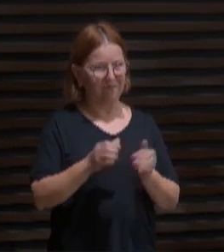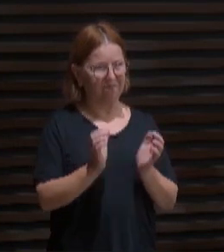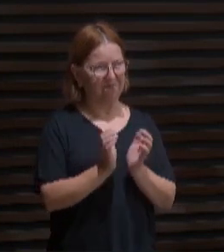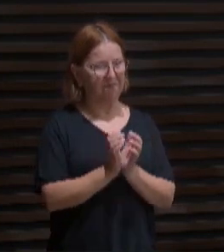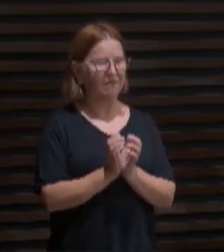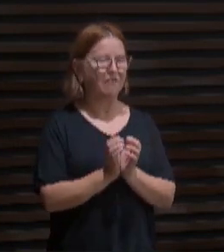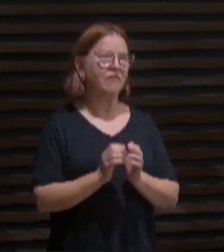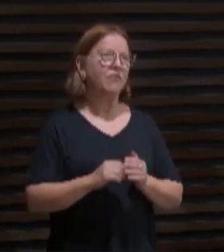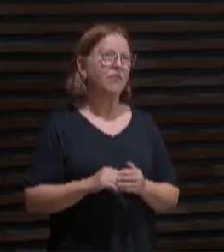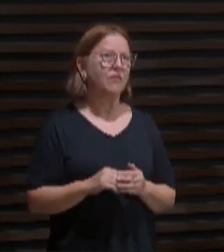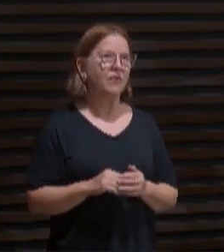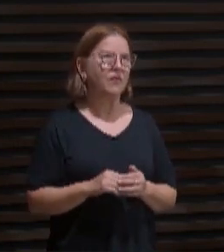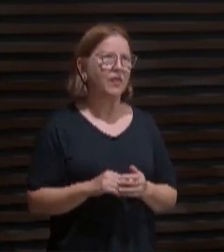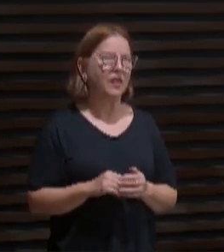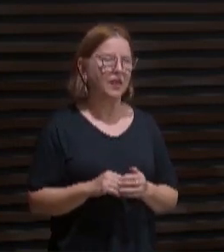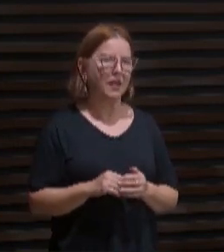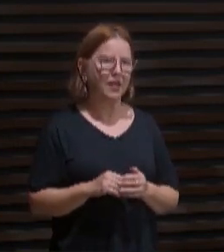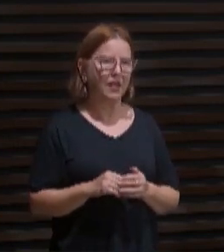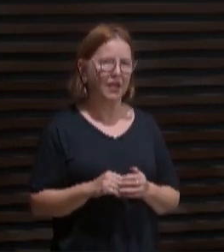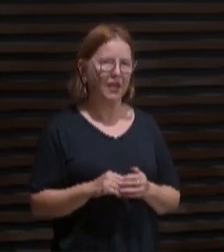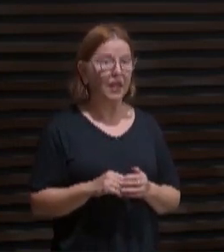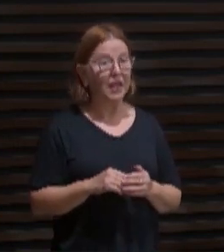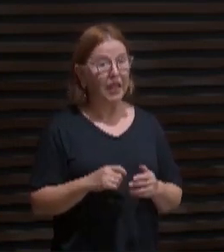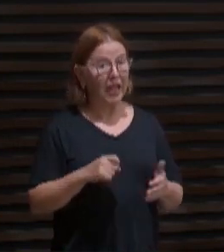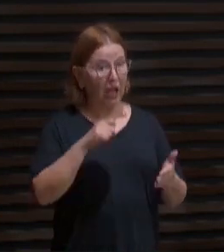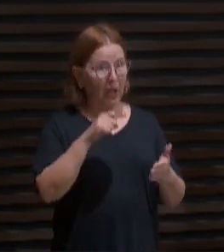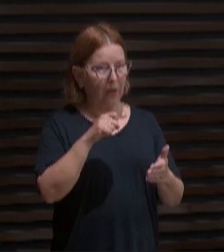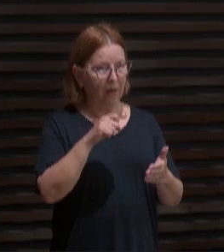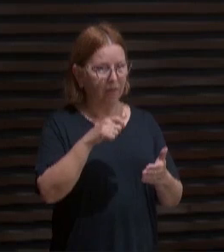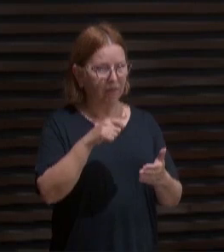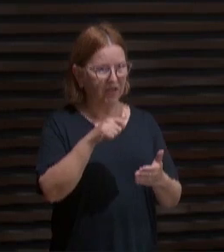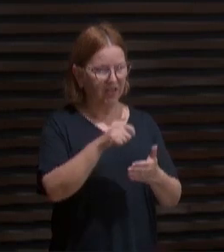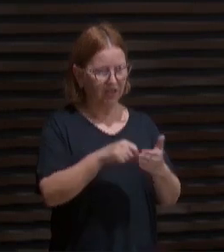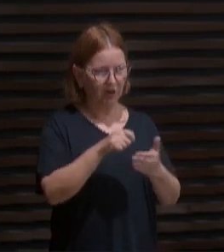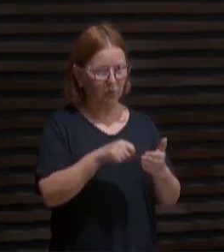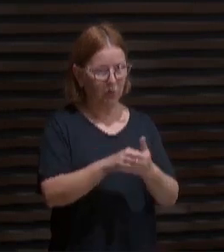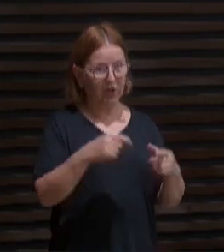expressão de luta contra a figura